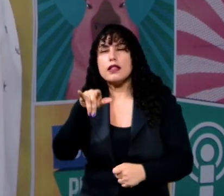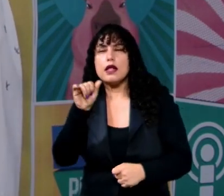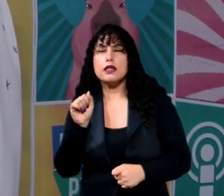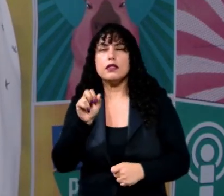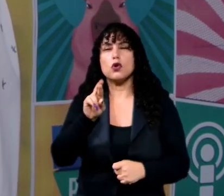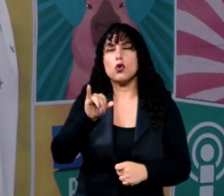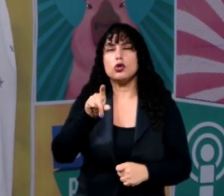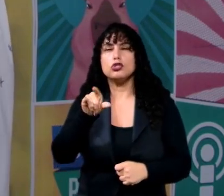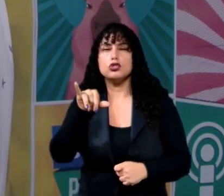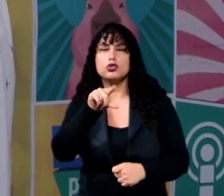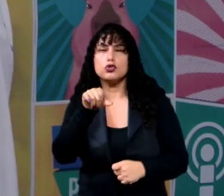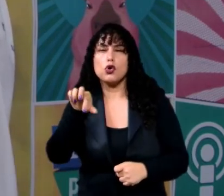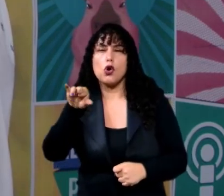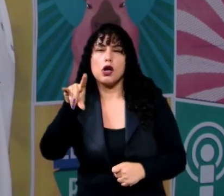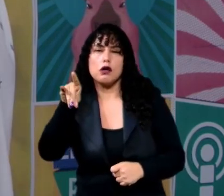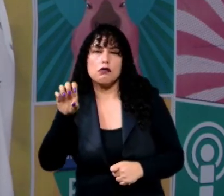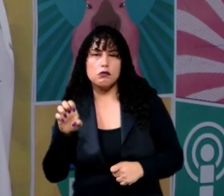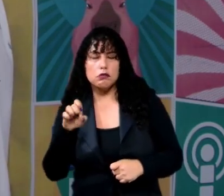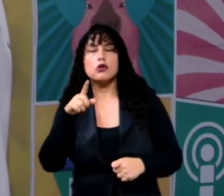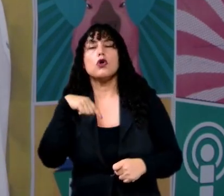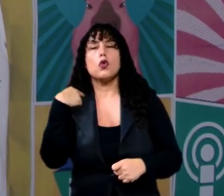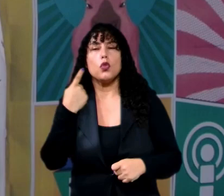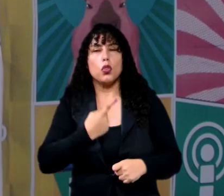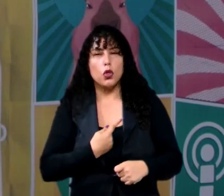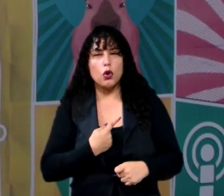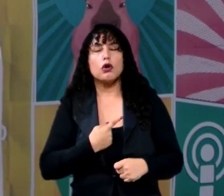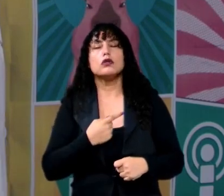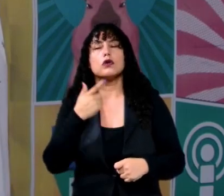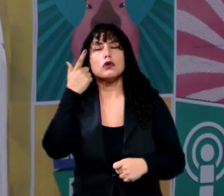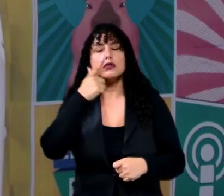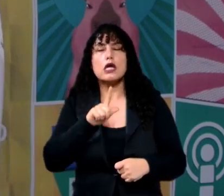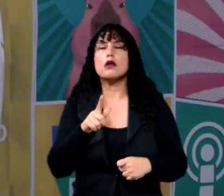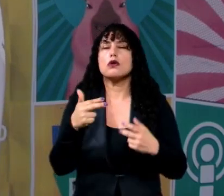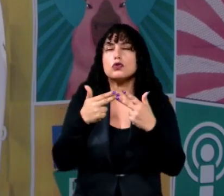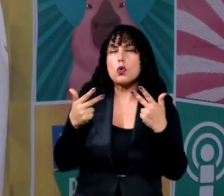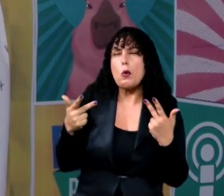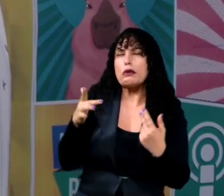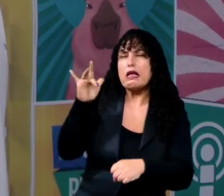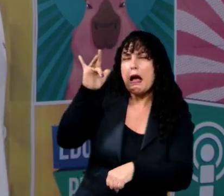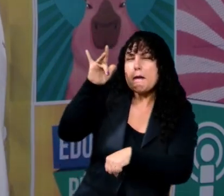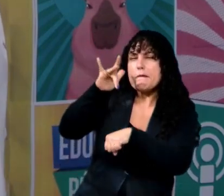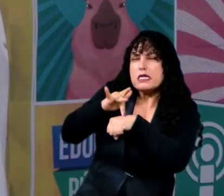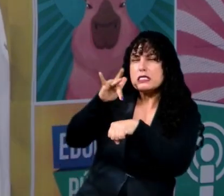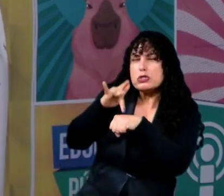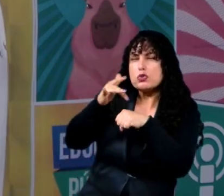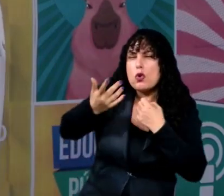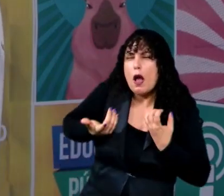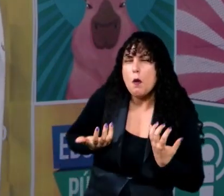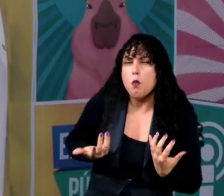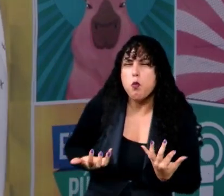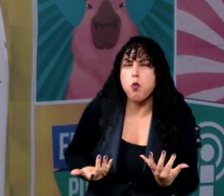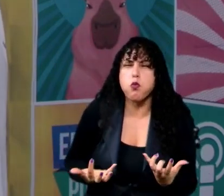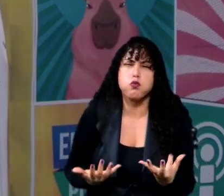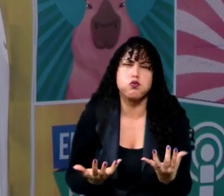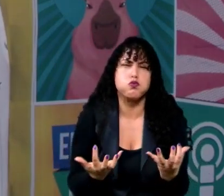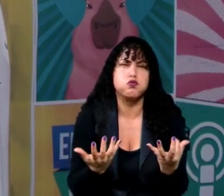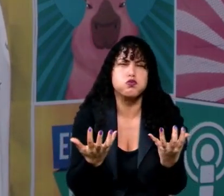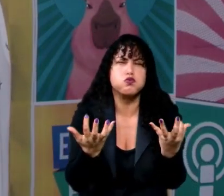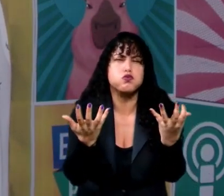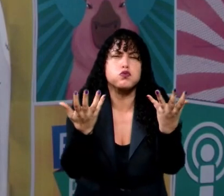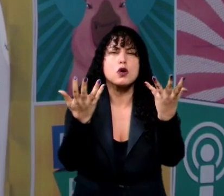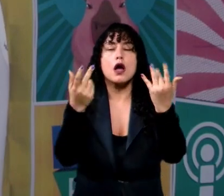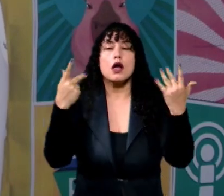e a gente consegue lidar com o absurdo, com as queimadas, com tudo que acontece